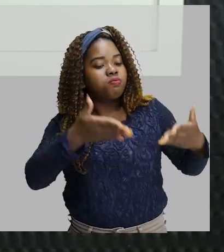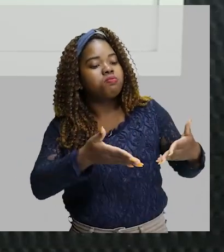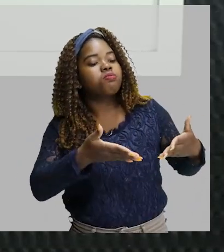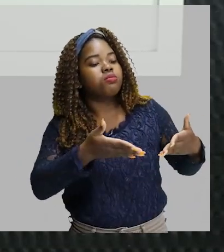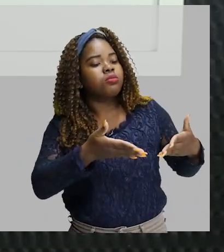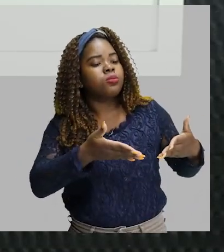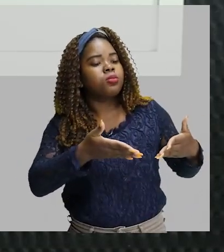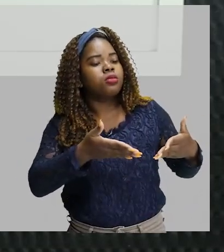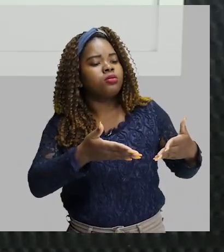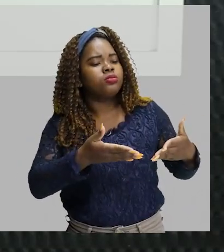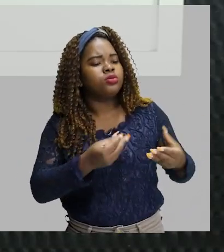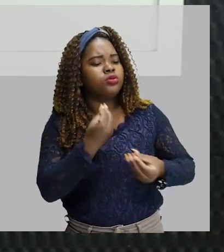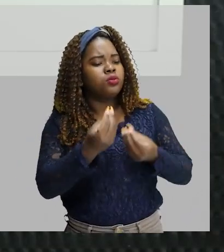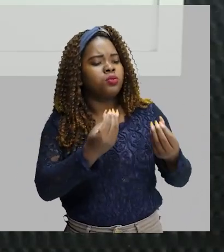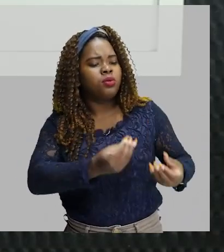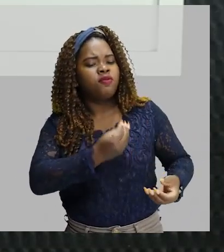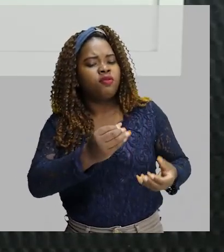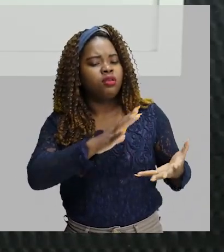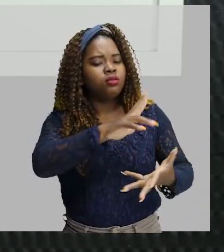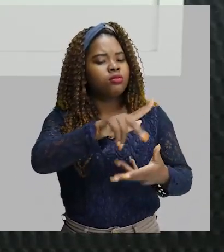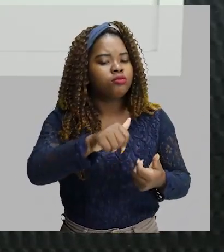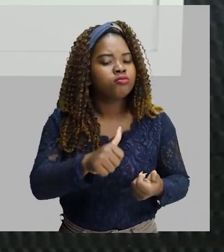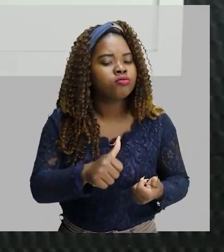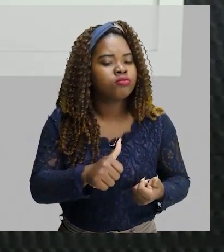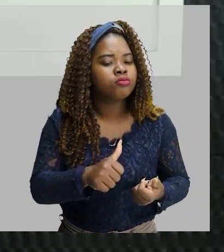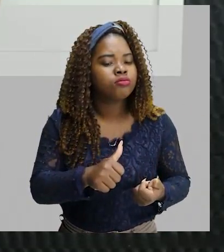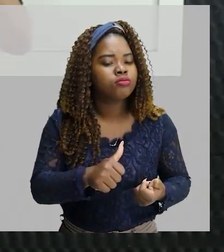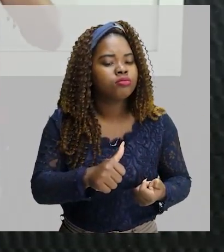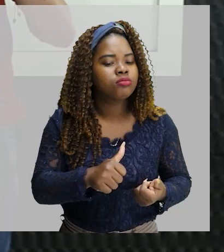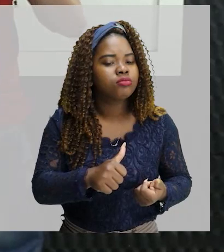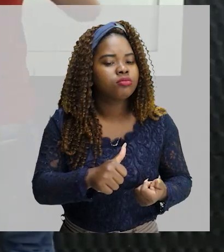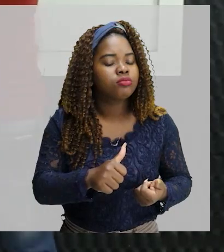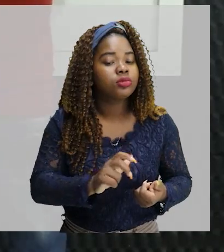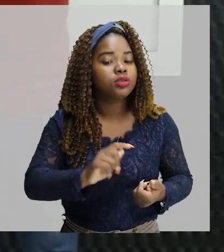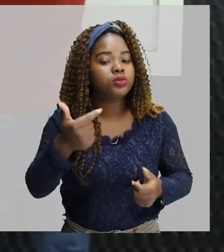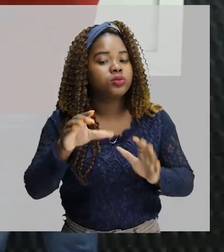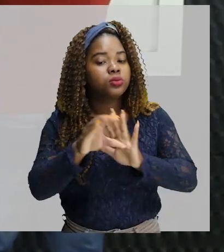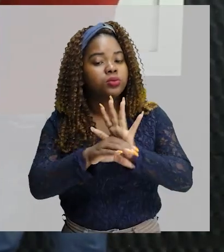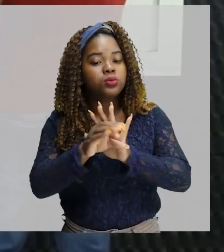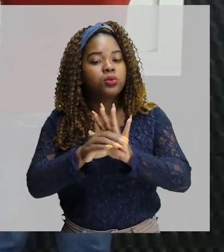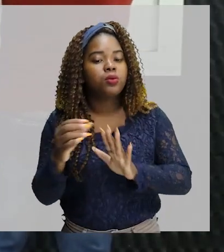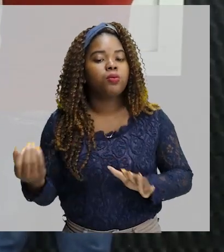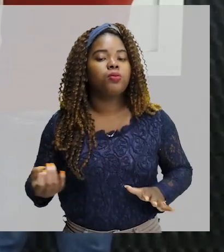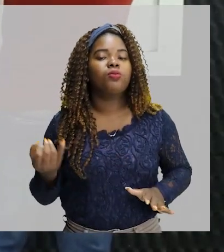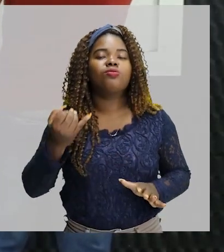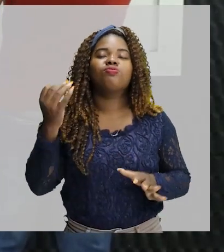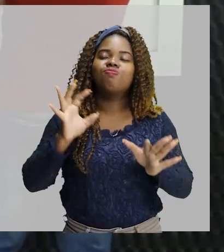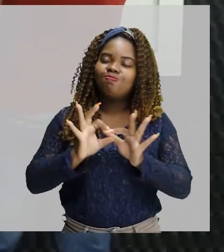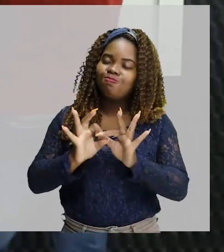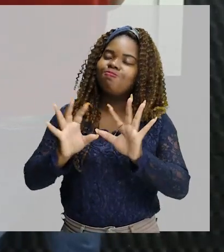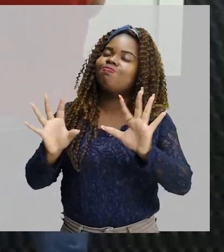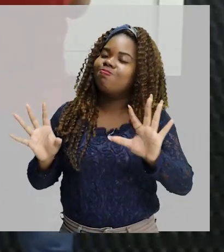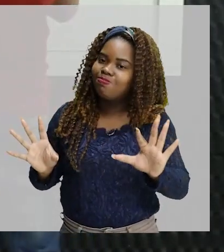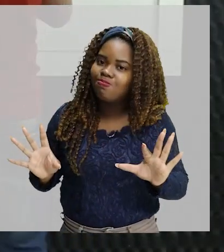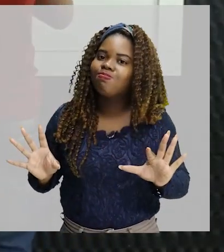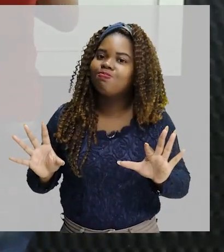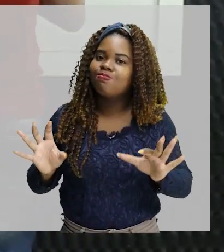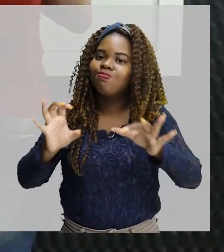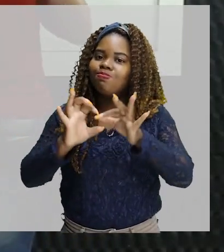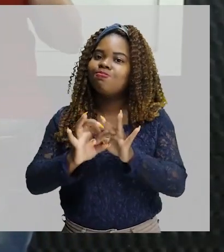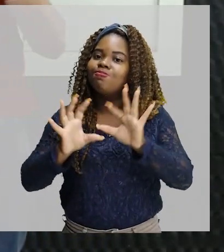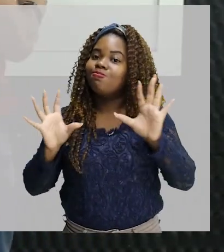fato de eu estar no mundo, ele me traz um outro conceito fundamental, que é a liberdade. Esta